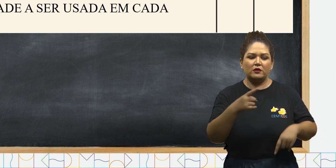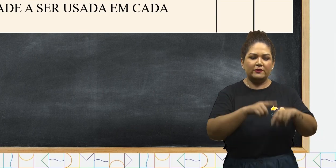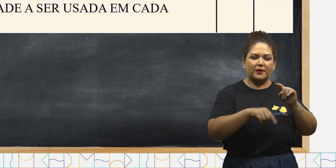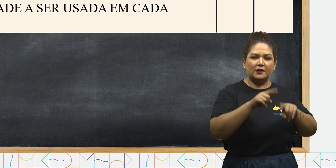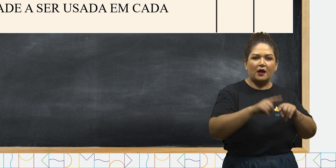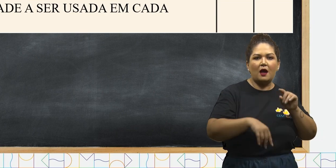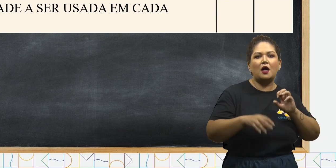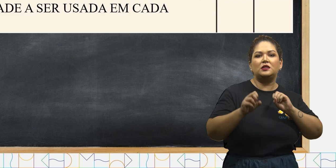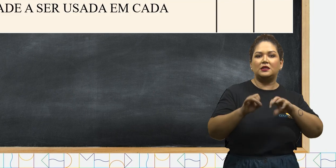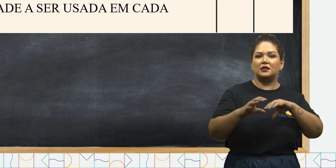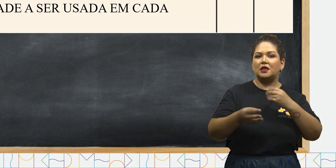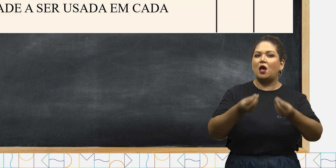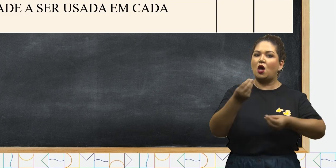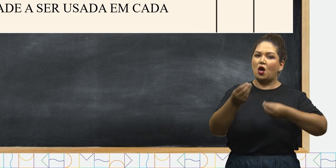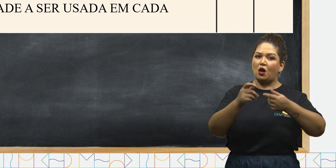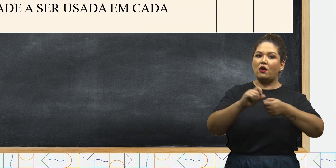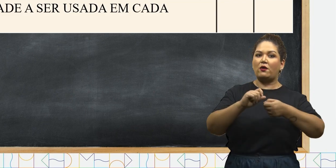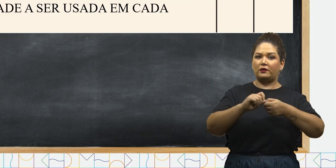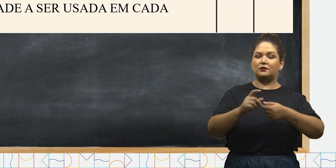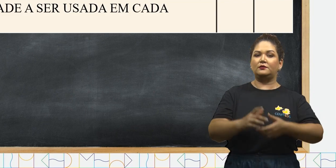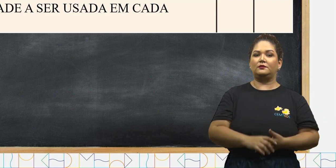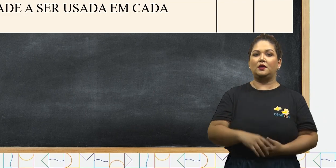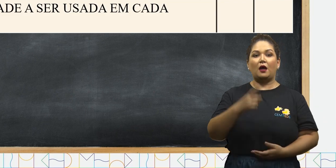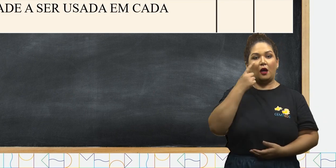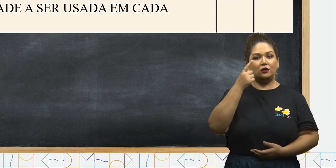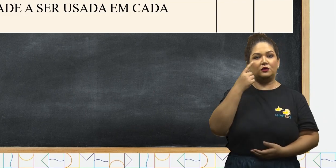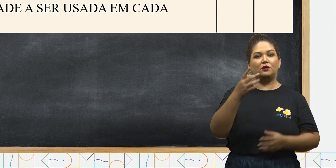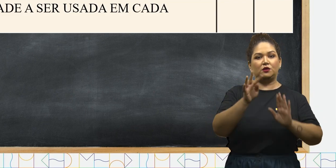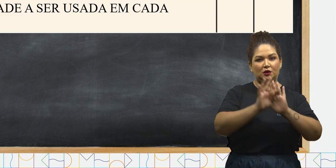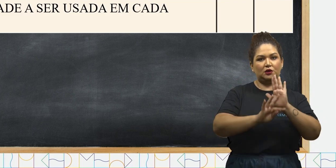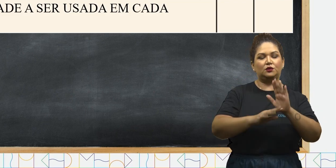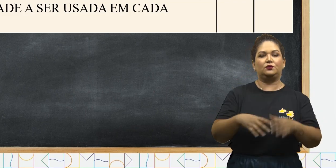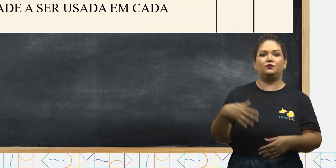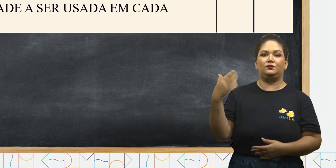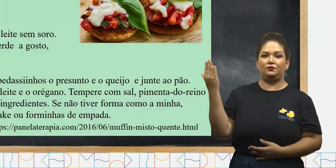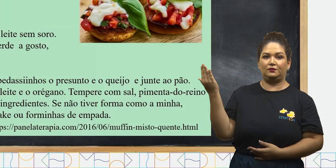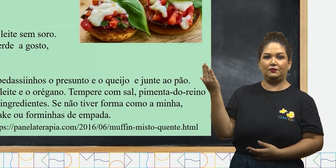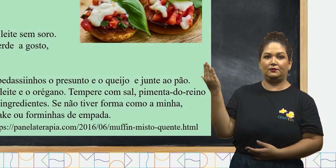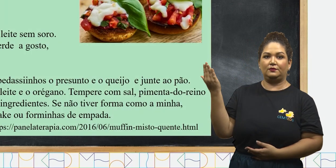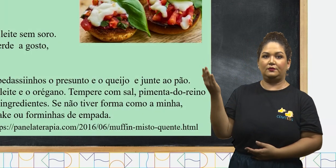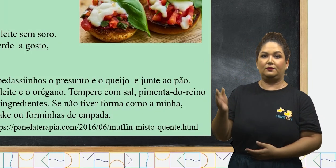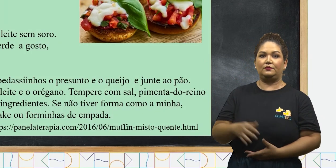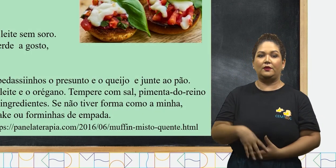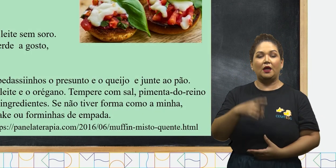quantidade que deve ser utilizada no preparo. Vamos verificar no texto isso?